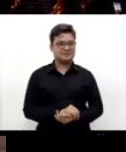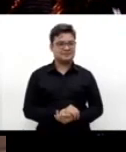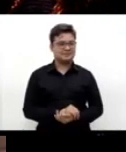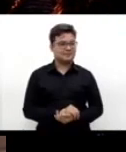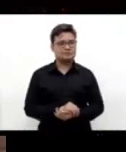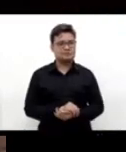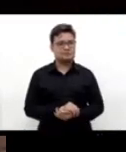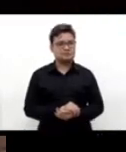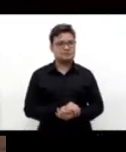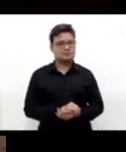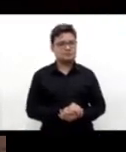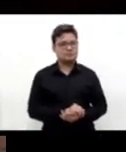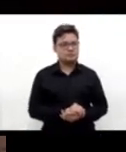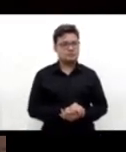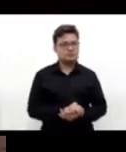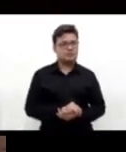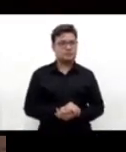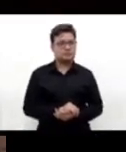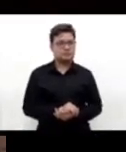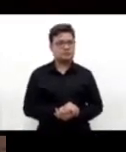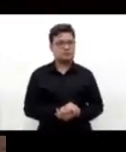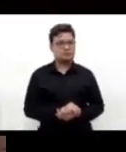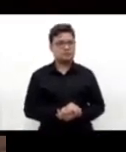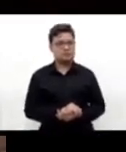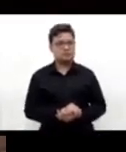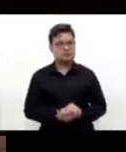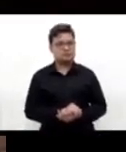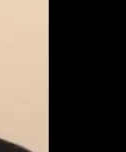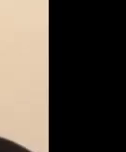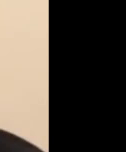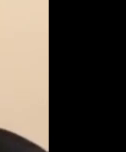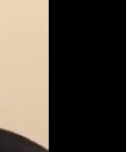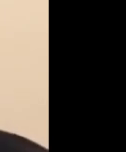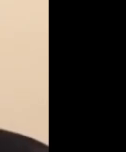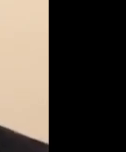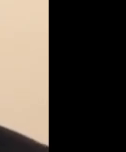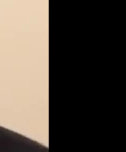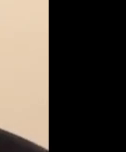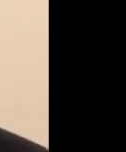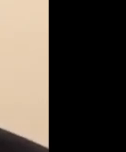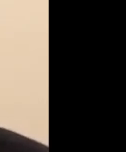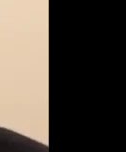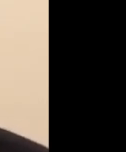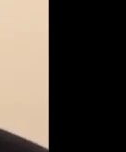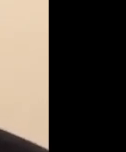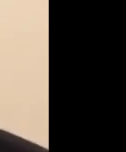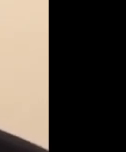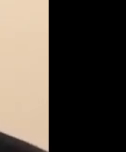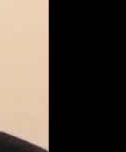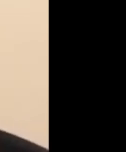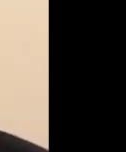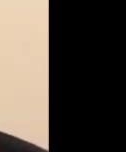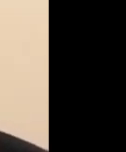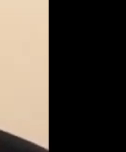ucraniano. E o povo começando a se juntar, estava perto de mim também o Luciano Huck, estava Ricardo Gomes, vice-prefeito de Porto